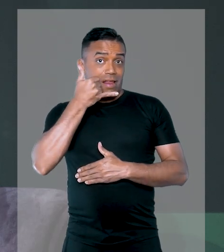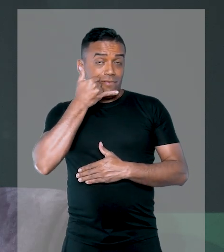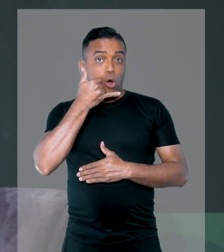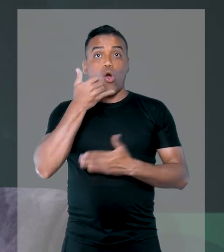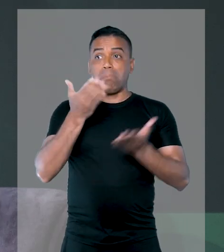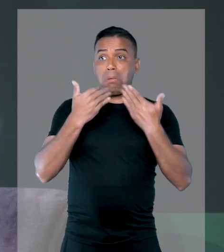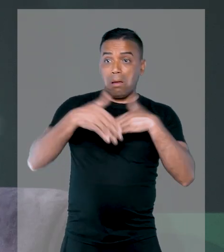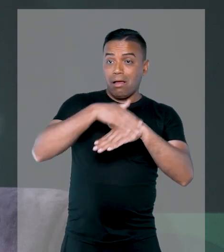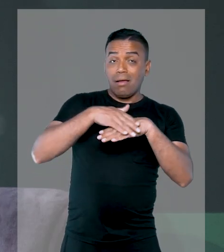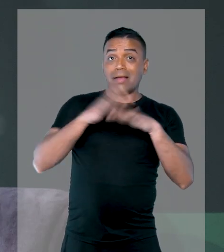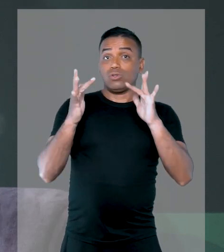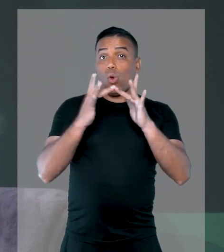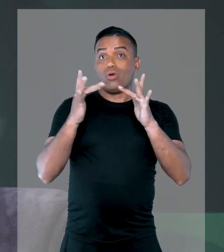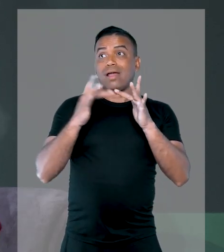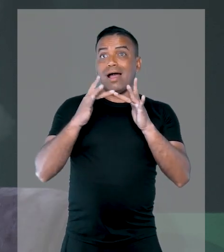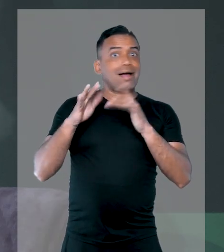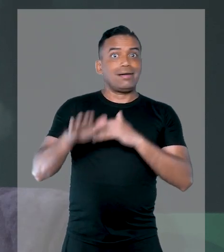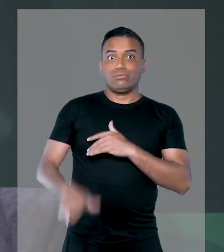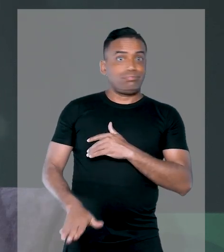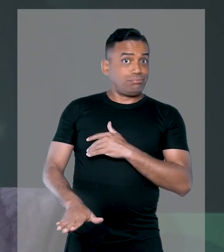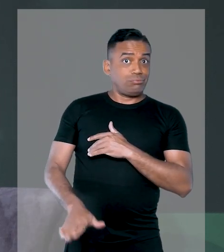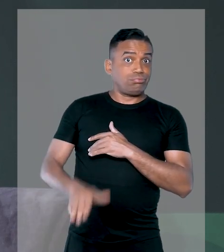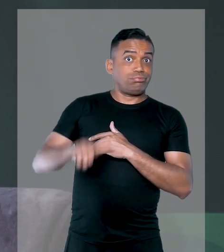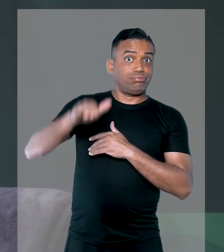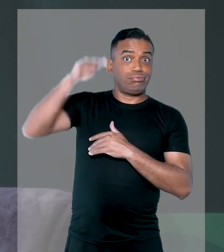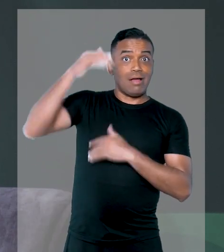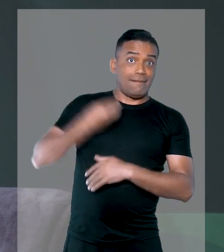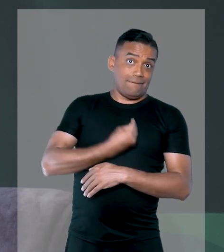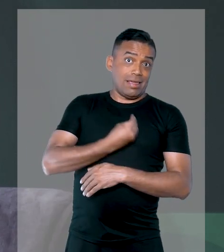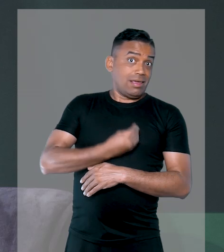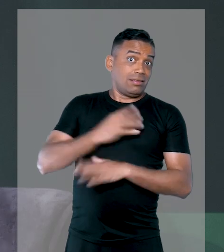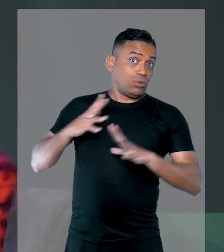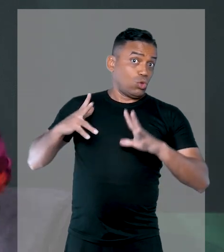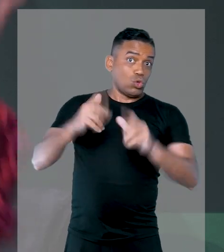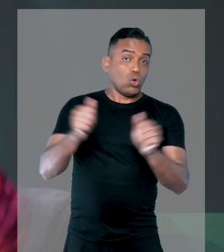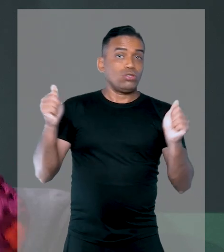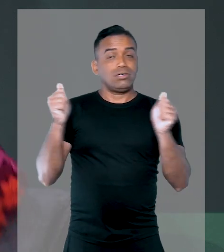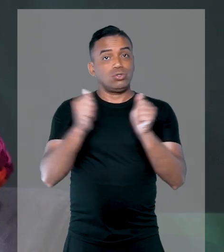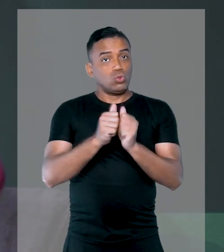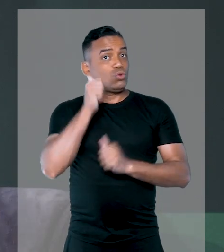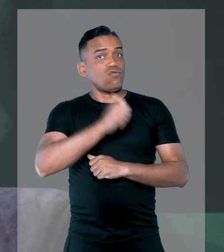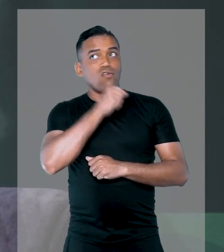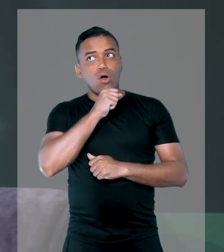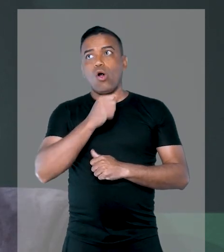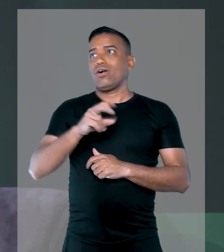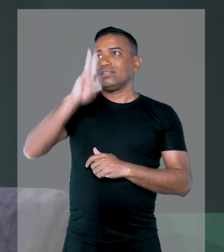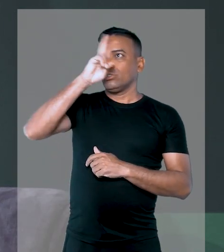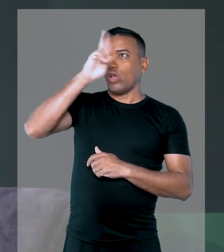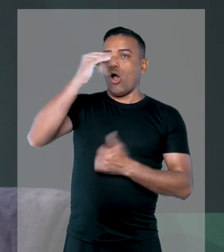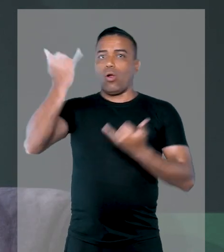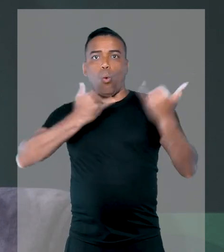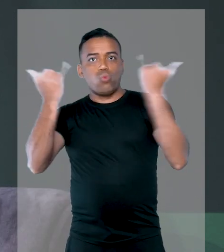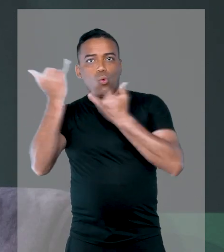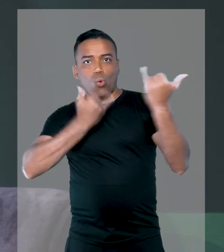pelo contato que eu tive com a minha avó durante a vida, e, assim, nessa minha vontade de escutar histórias e tudo